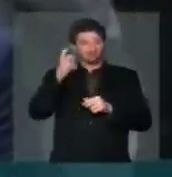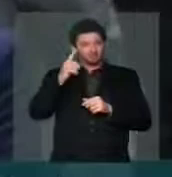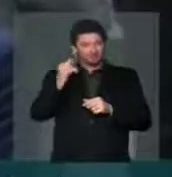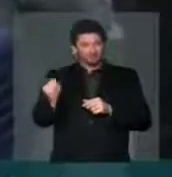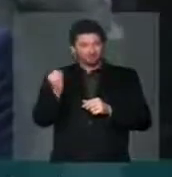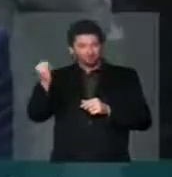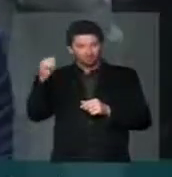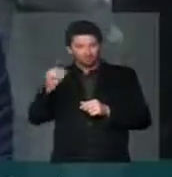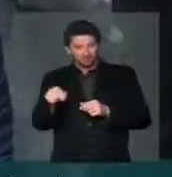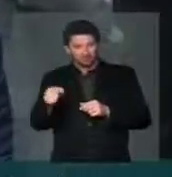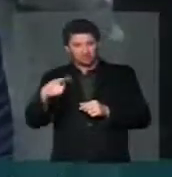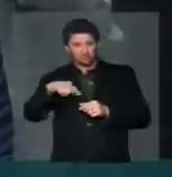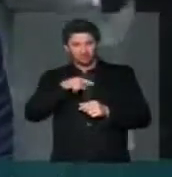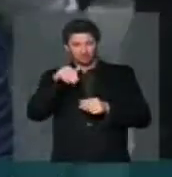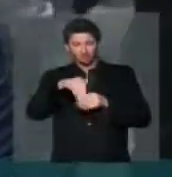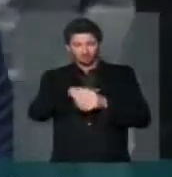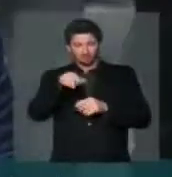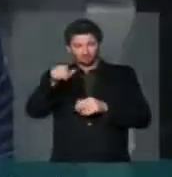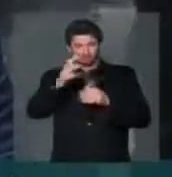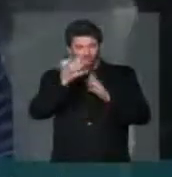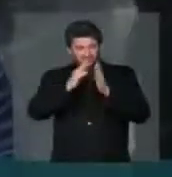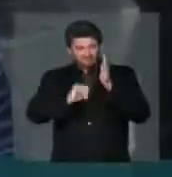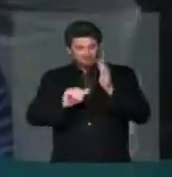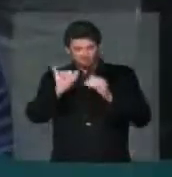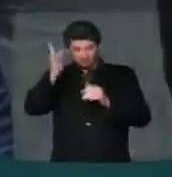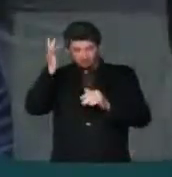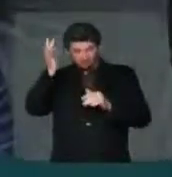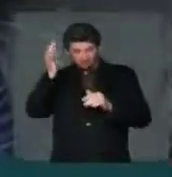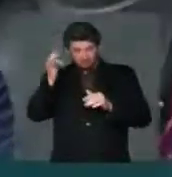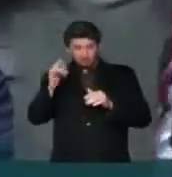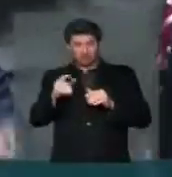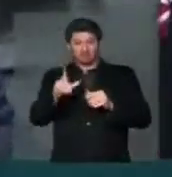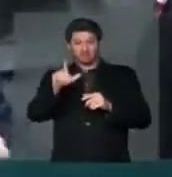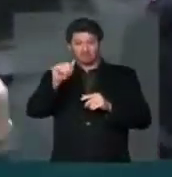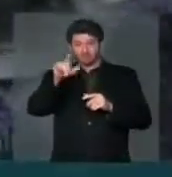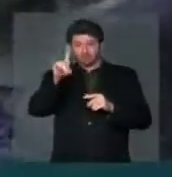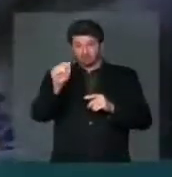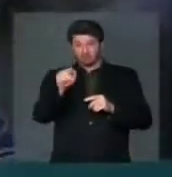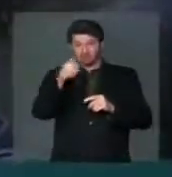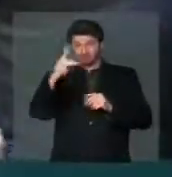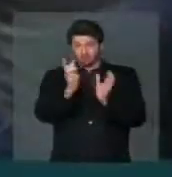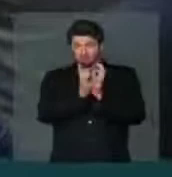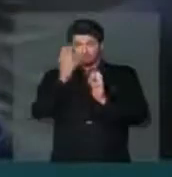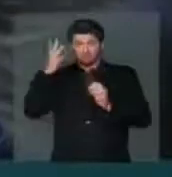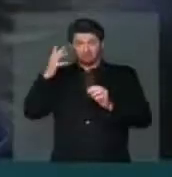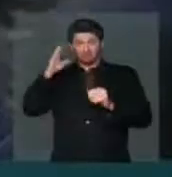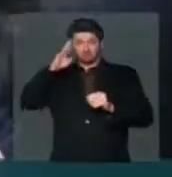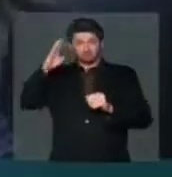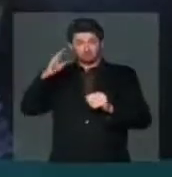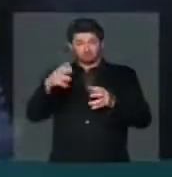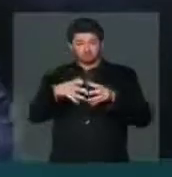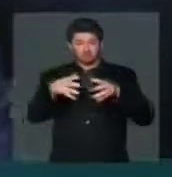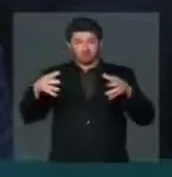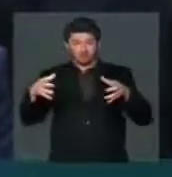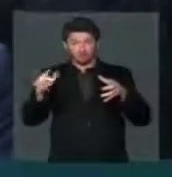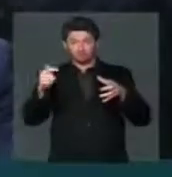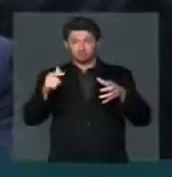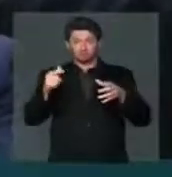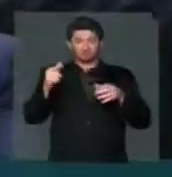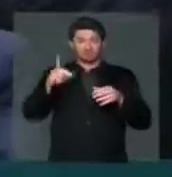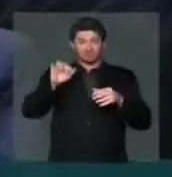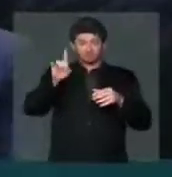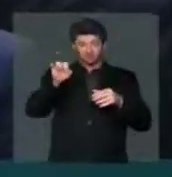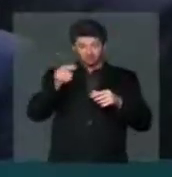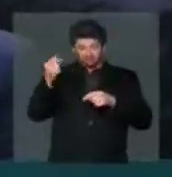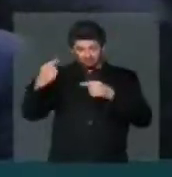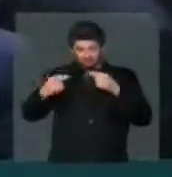importância disso que nós estamos tentando suprimir. Se amanhã a legenda do seu grande partido, não te der legenda para